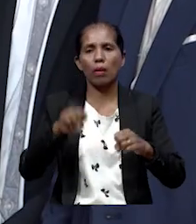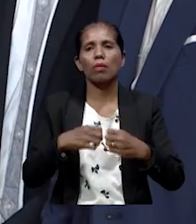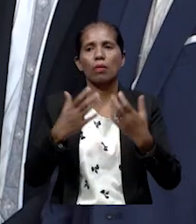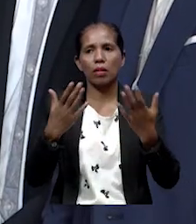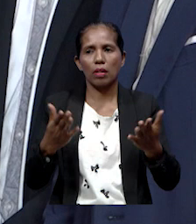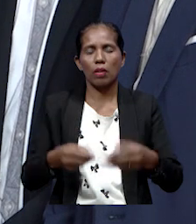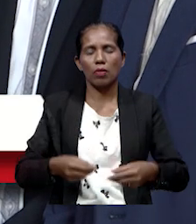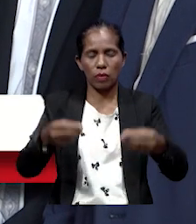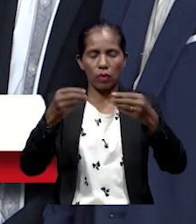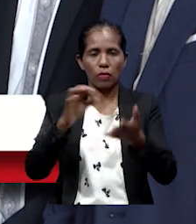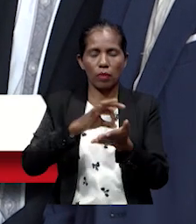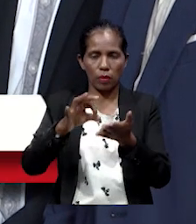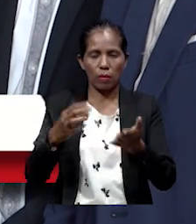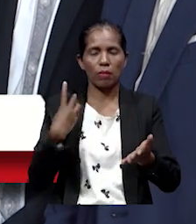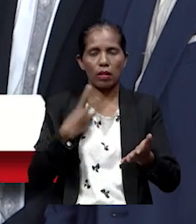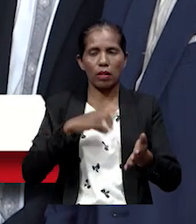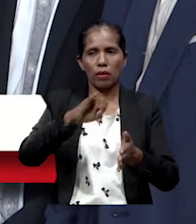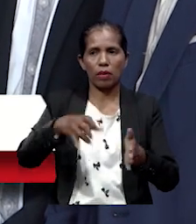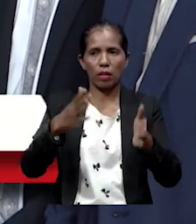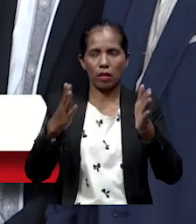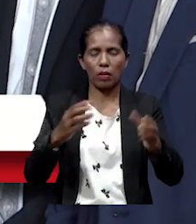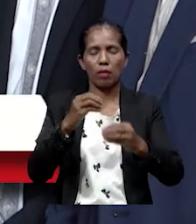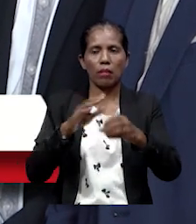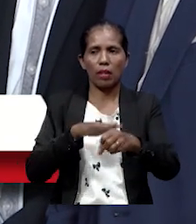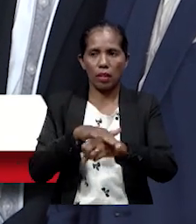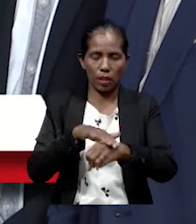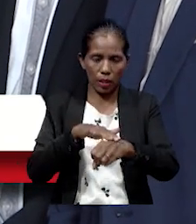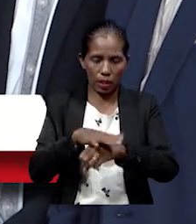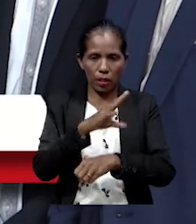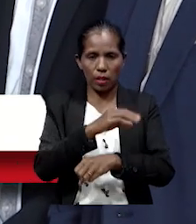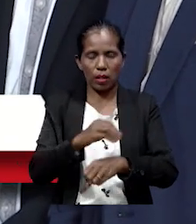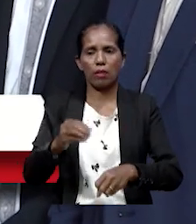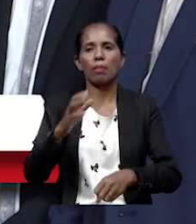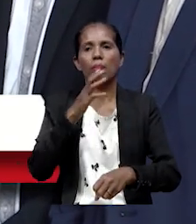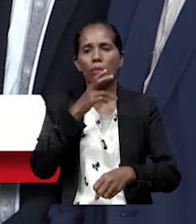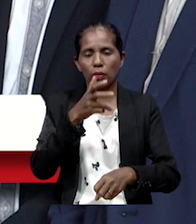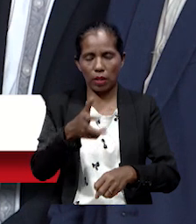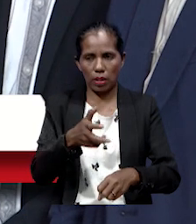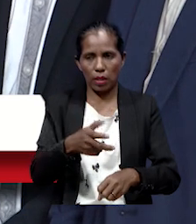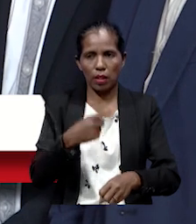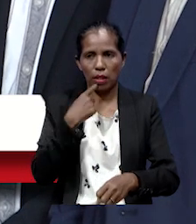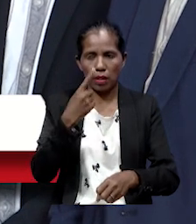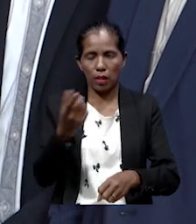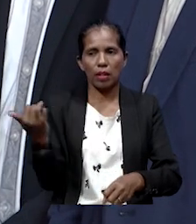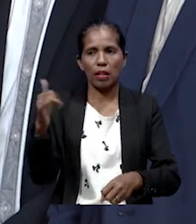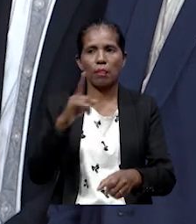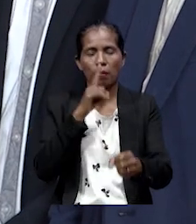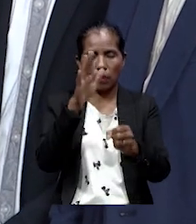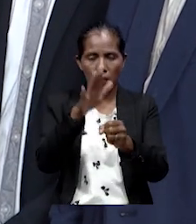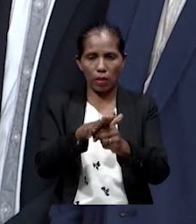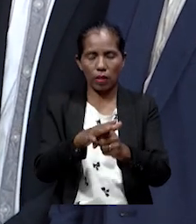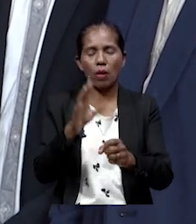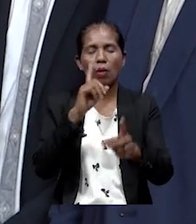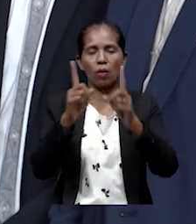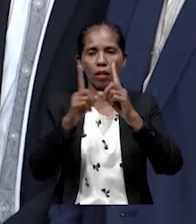formação ba ita jornalista sira, quando a balia em inglês ou lia em português. Nia tete, nia promete kata ni sei kulia